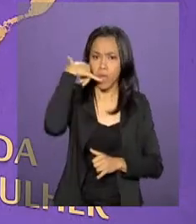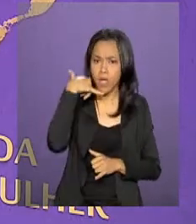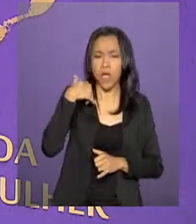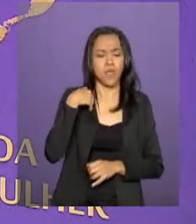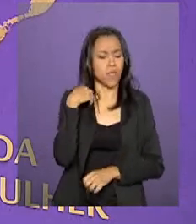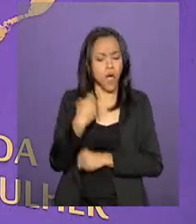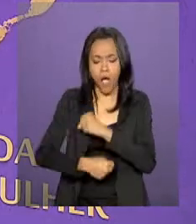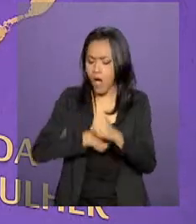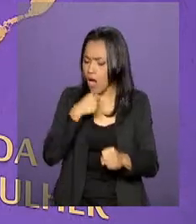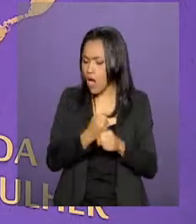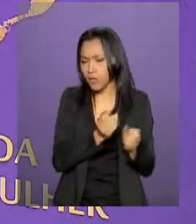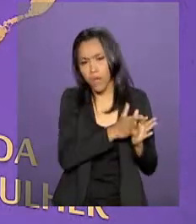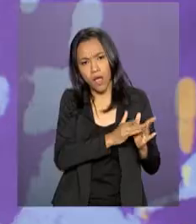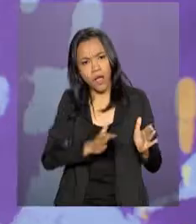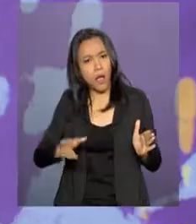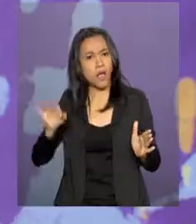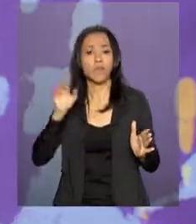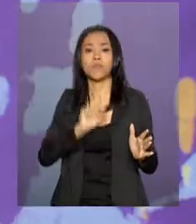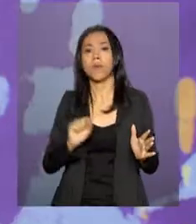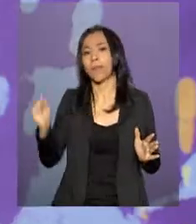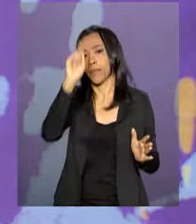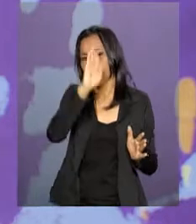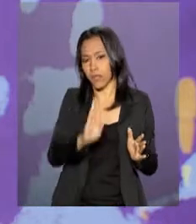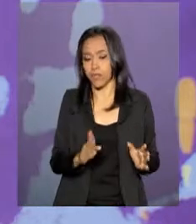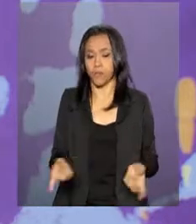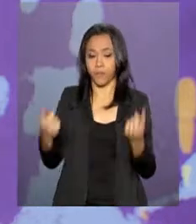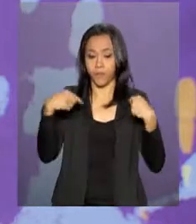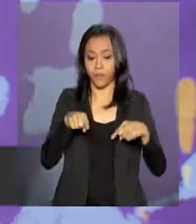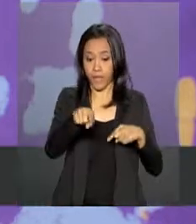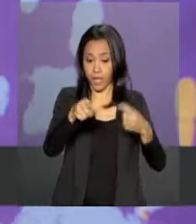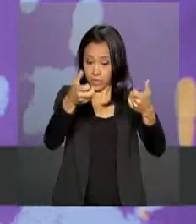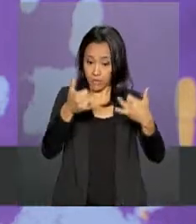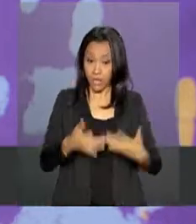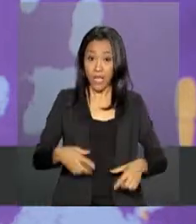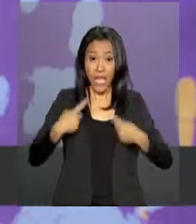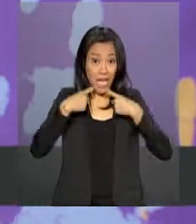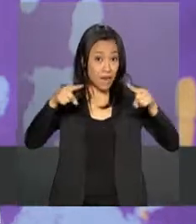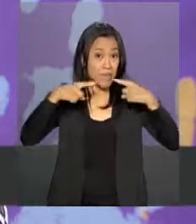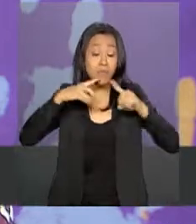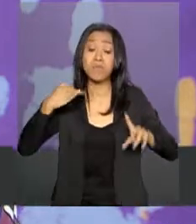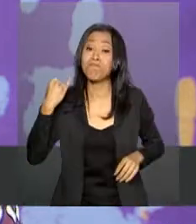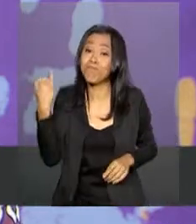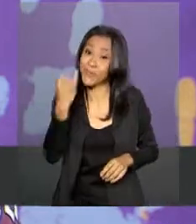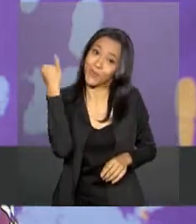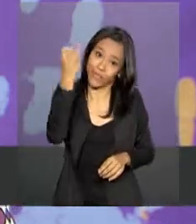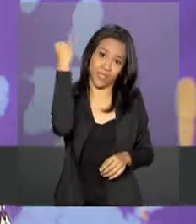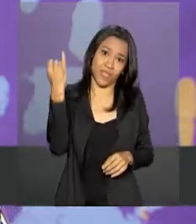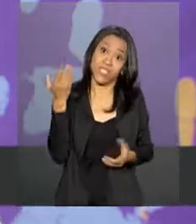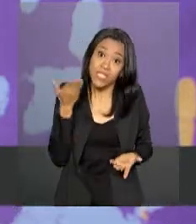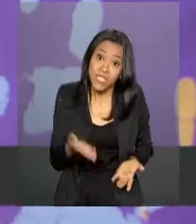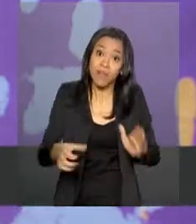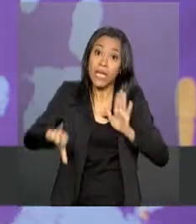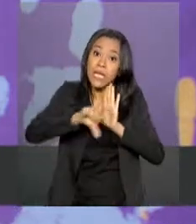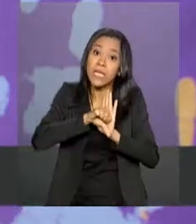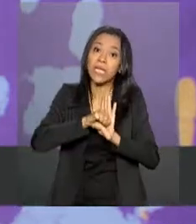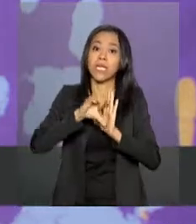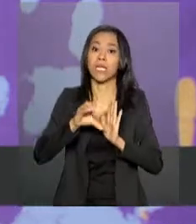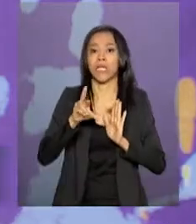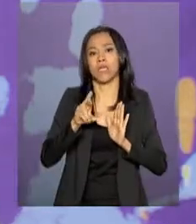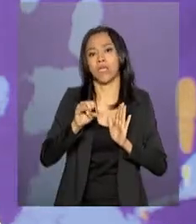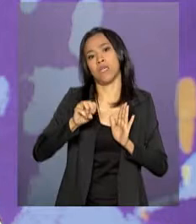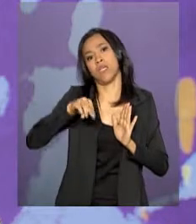dias do ano, em todo o país. A denúncia é importante. A gente está diante de crimes e os crimes precisam,